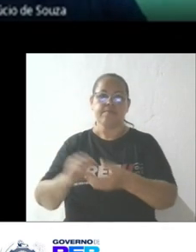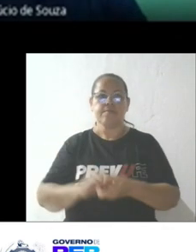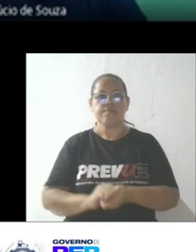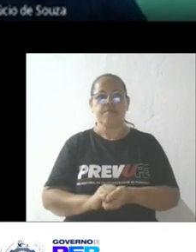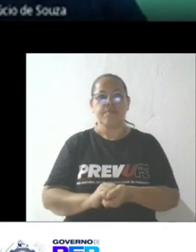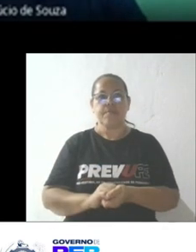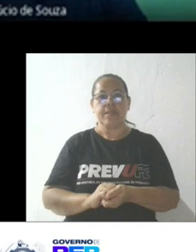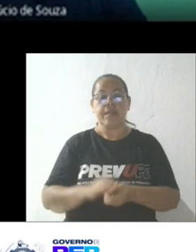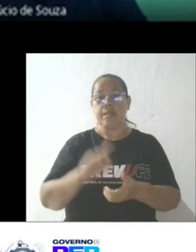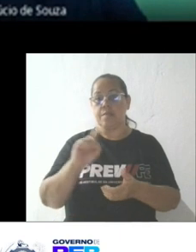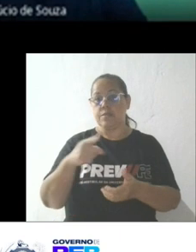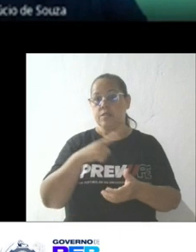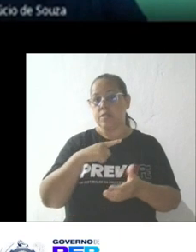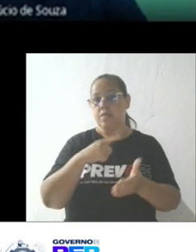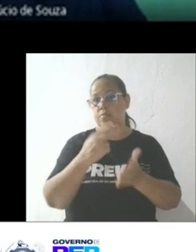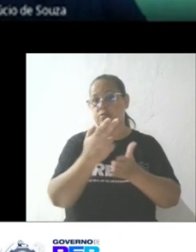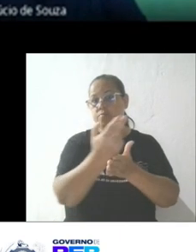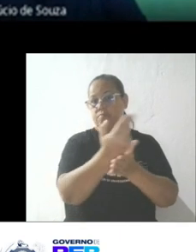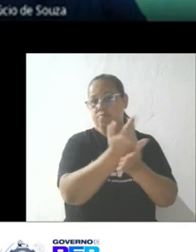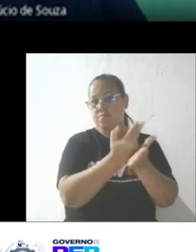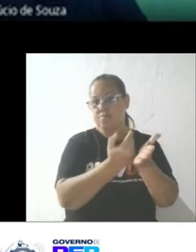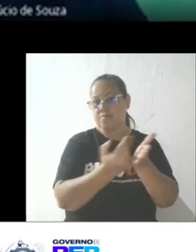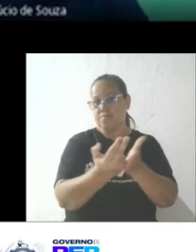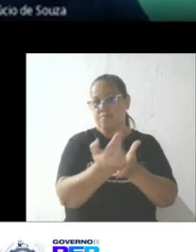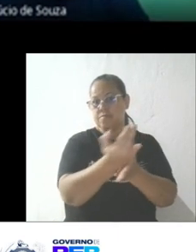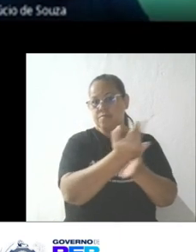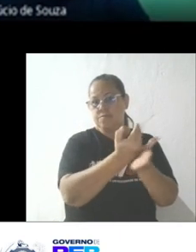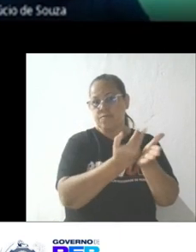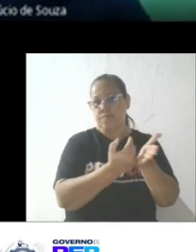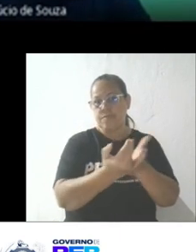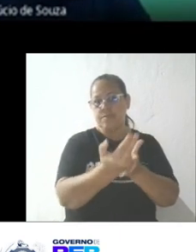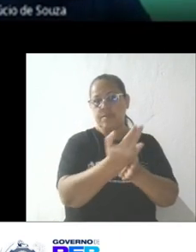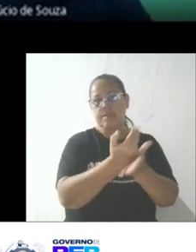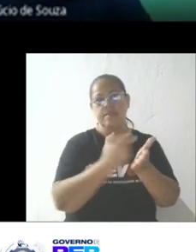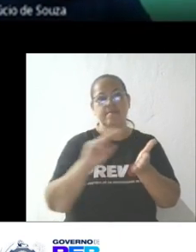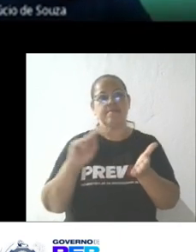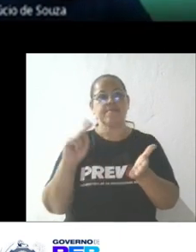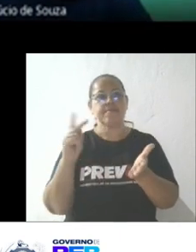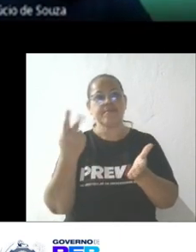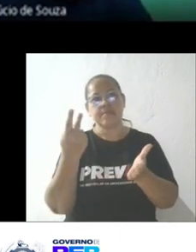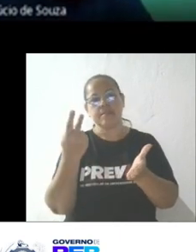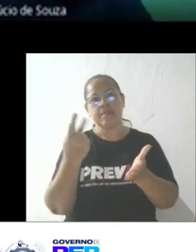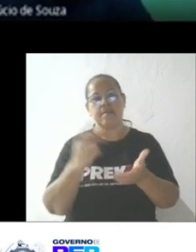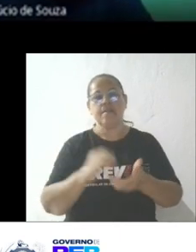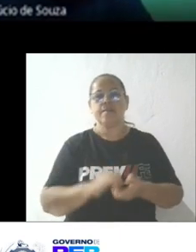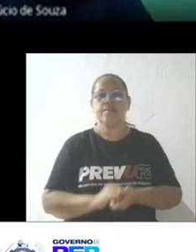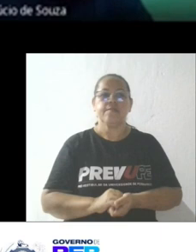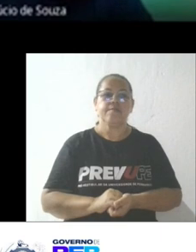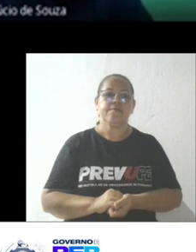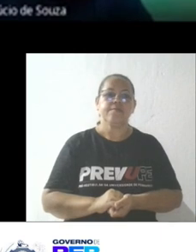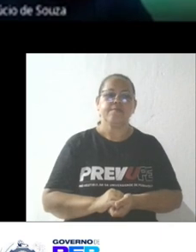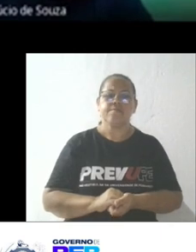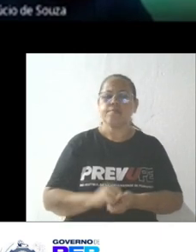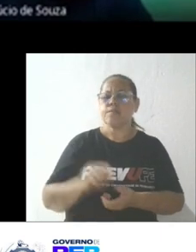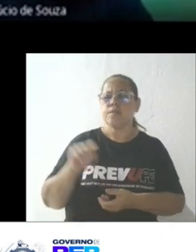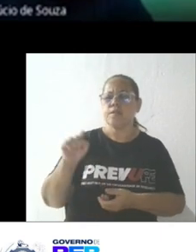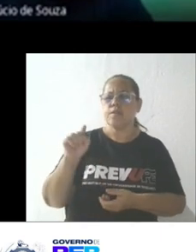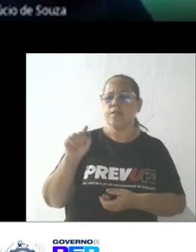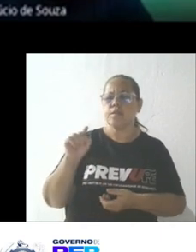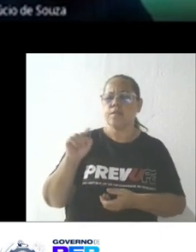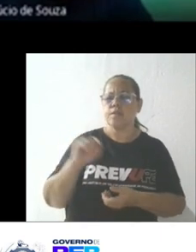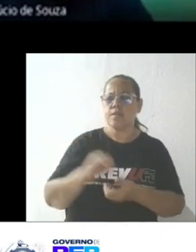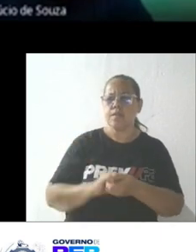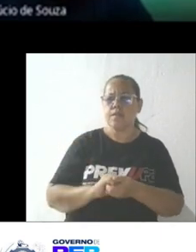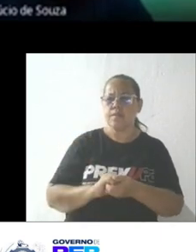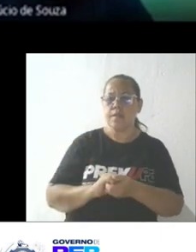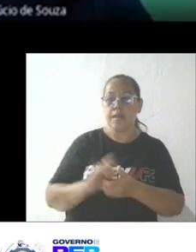tirinha de H né irmão H depõe depõe a sua